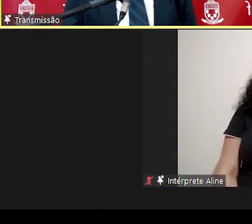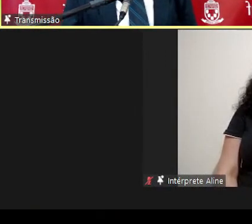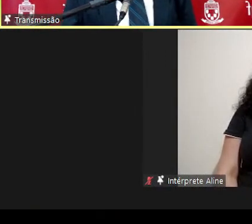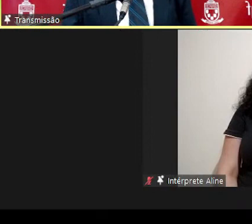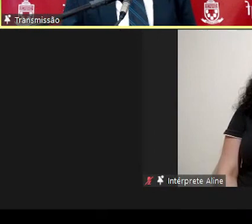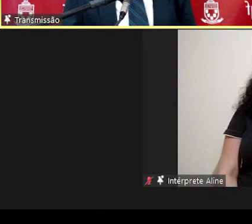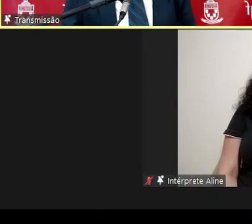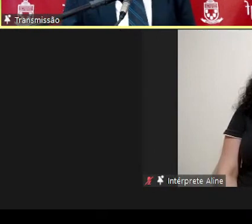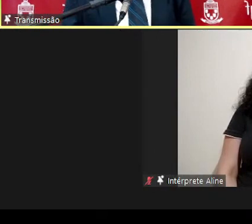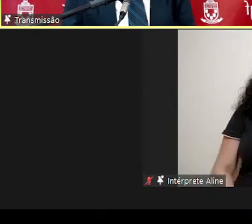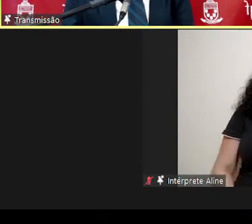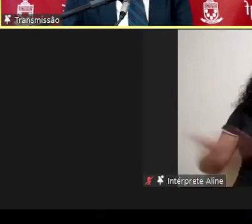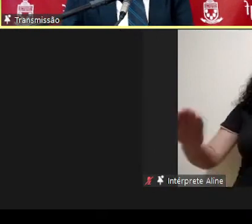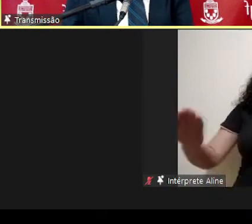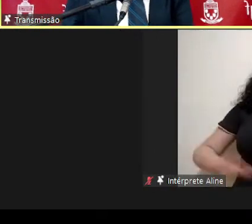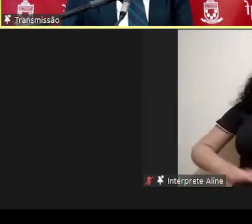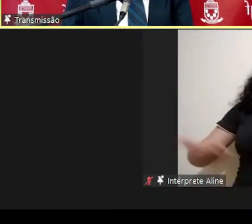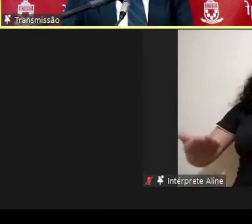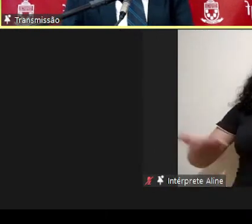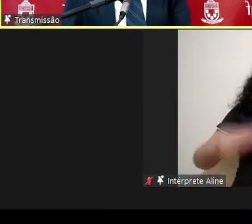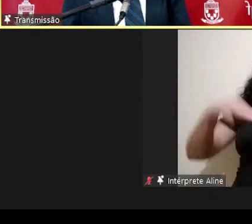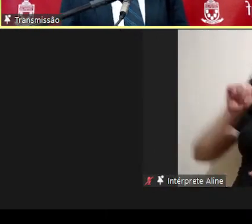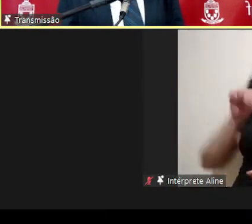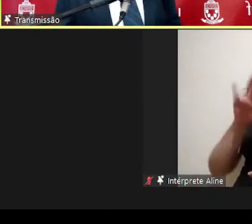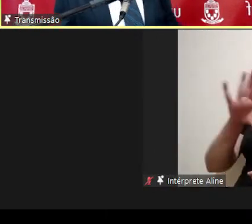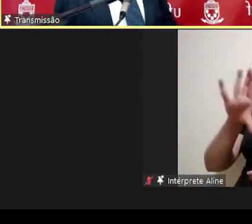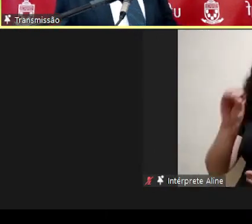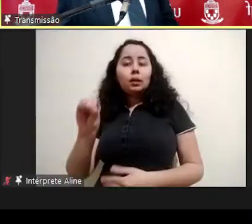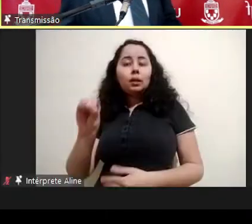Servidor Márcio de Oliveira Rezende Souza.